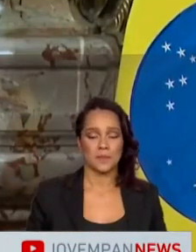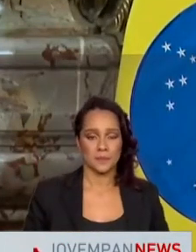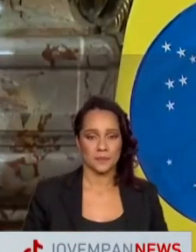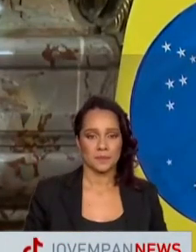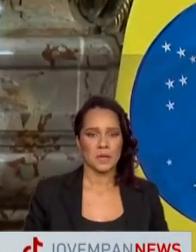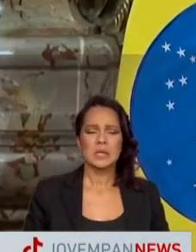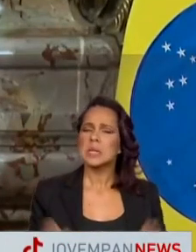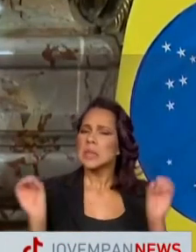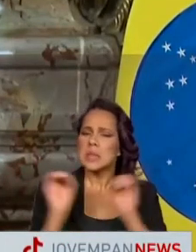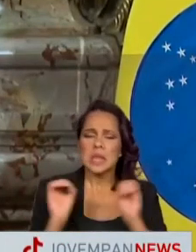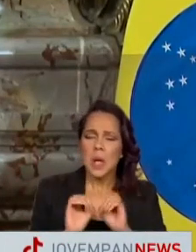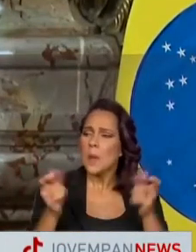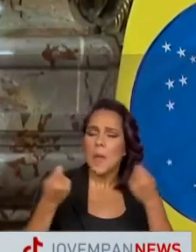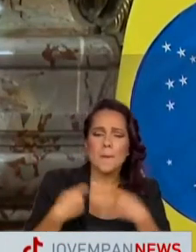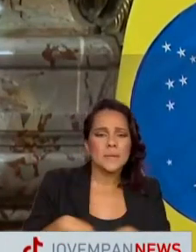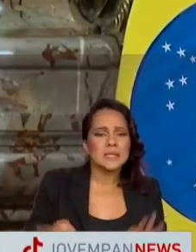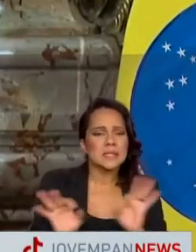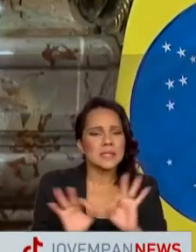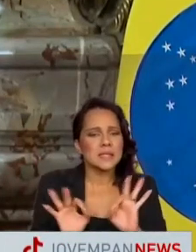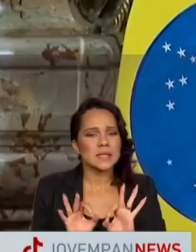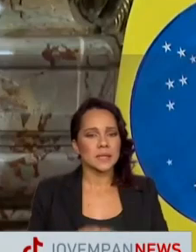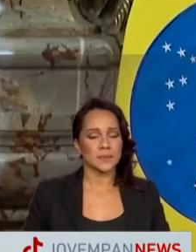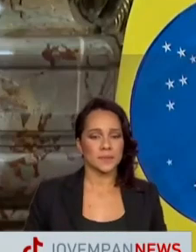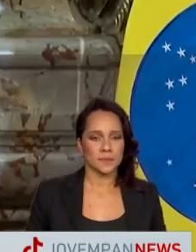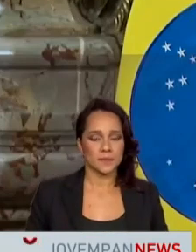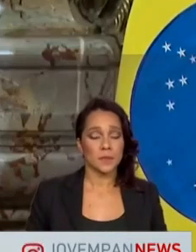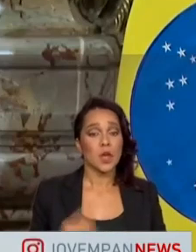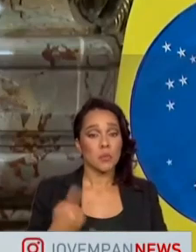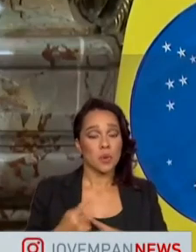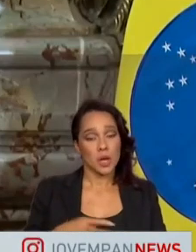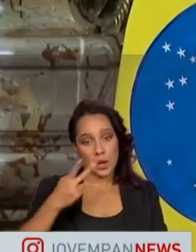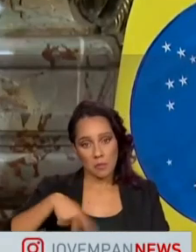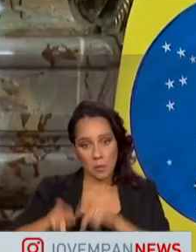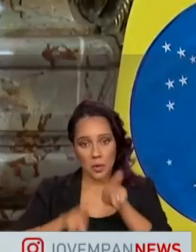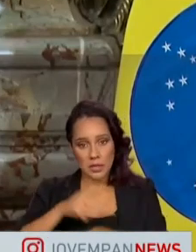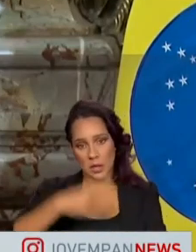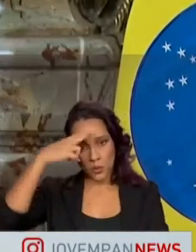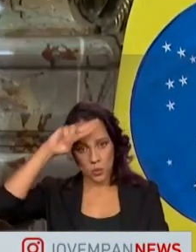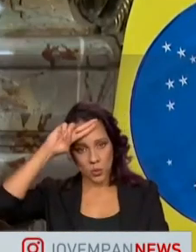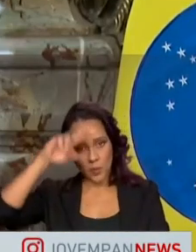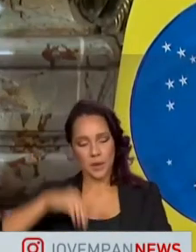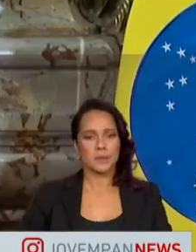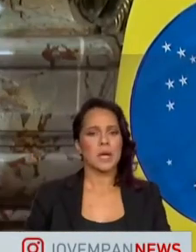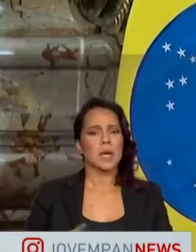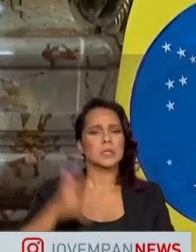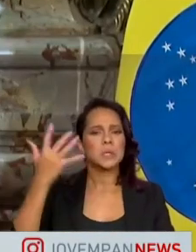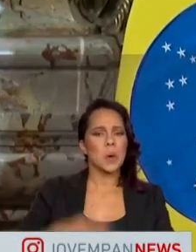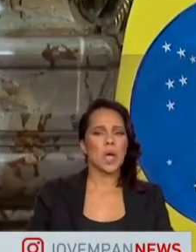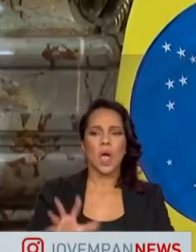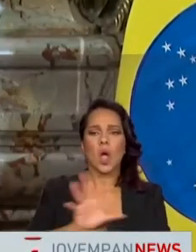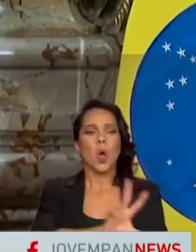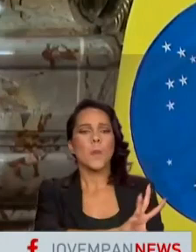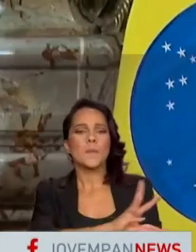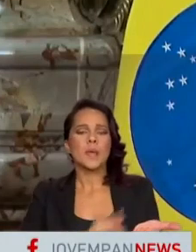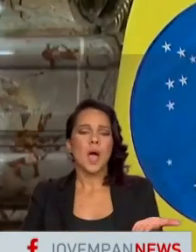tem mais de 60 sem anos. Sem nenhuma necessidade. Sem nenhuma necessidade. Porque os cubanos. Porque os cubanos. Eles não querem copiar o